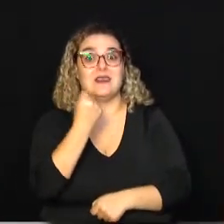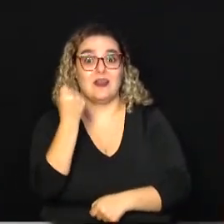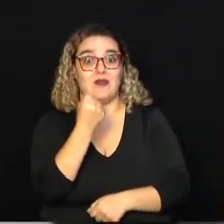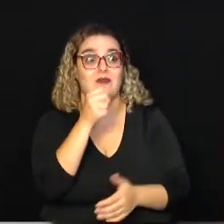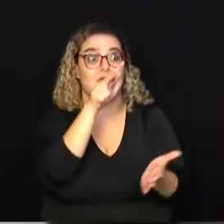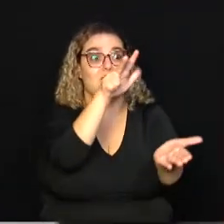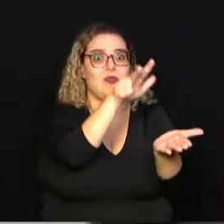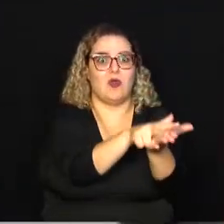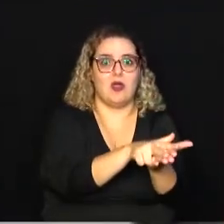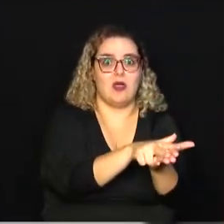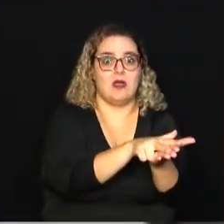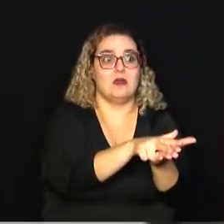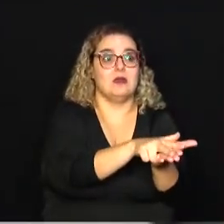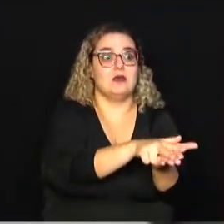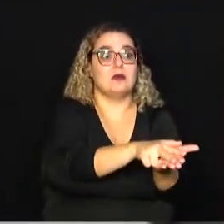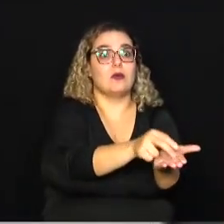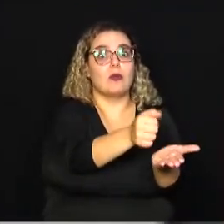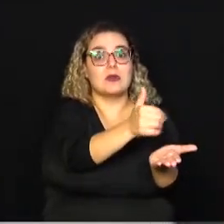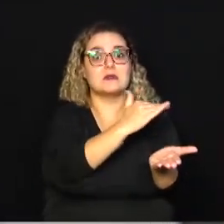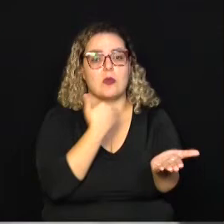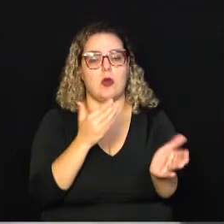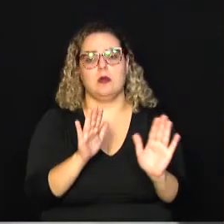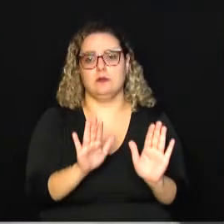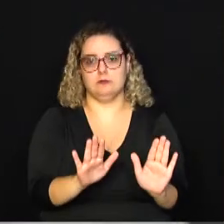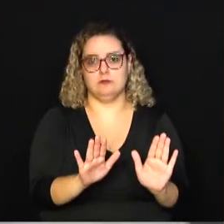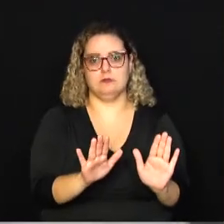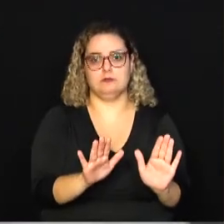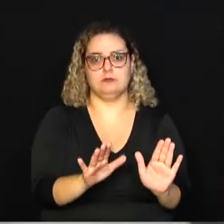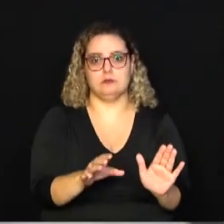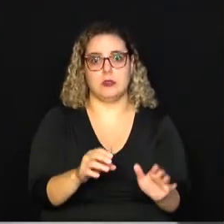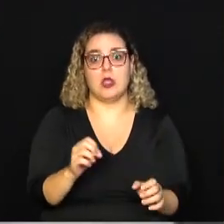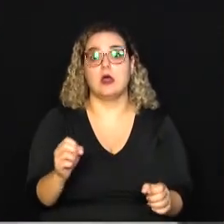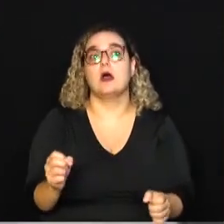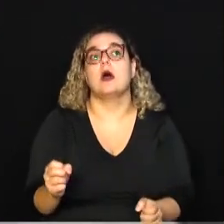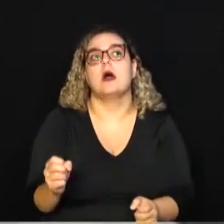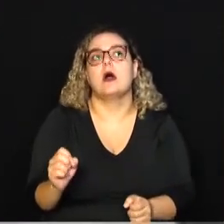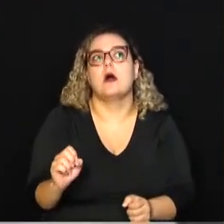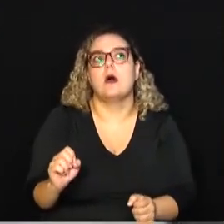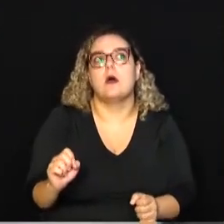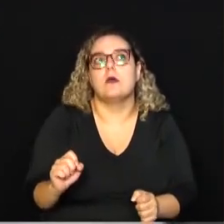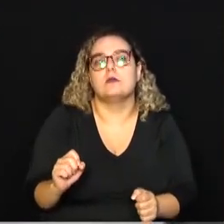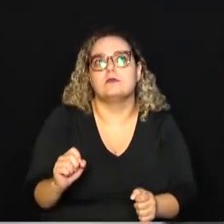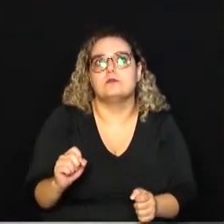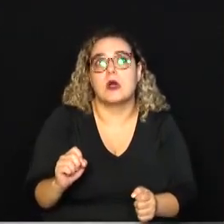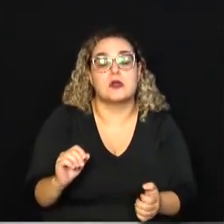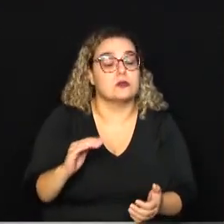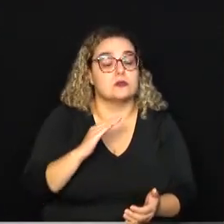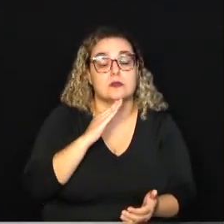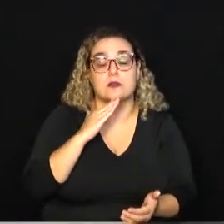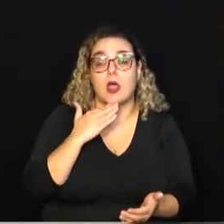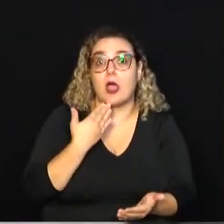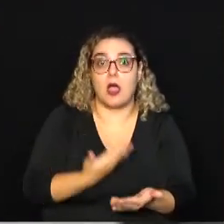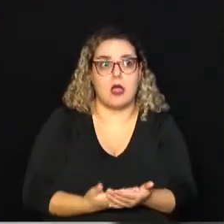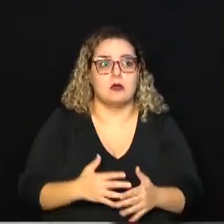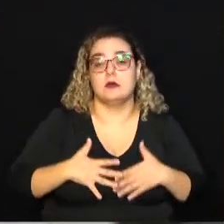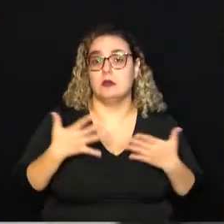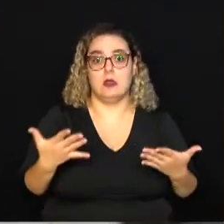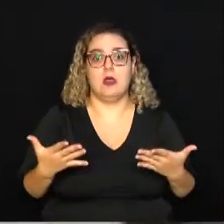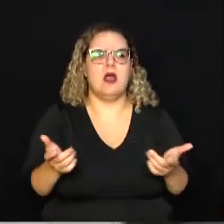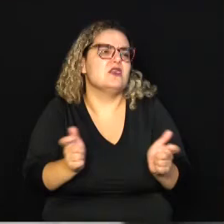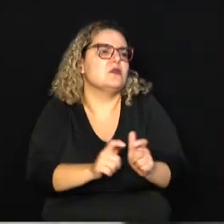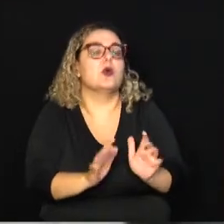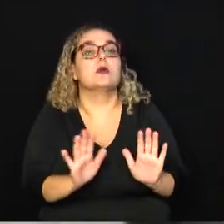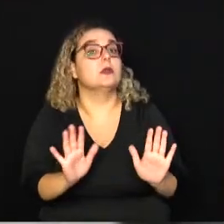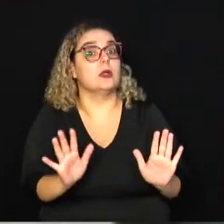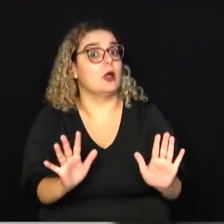levam à morte das pessoas. É isso que foi a grande novidade, a grande surpresa. Mas isso é pouco. Não, isso não é pouco. Isso é o